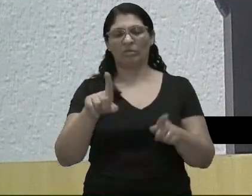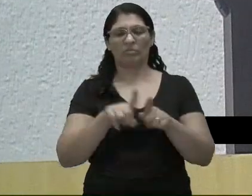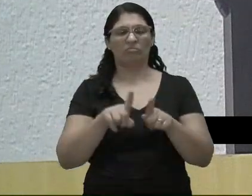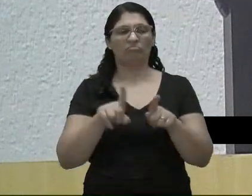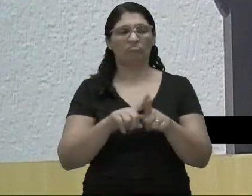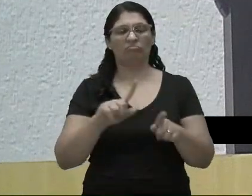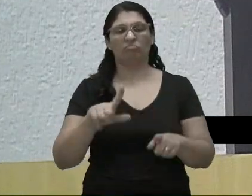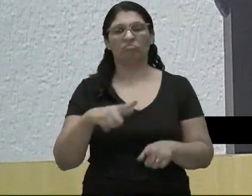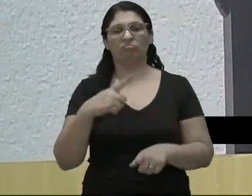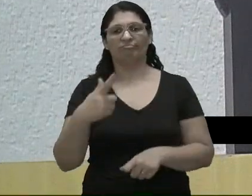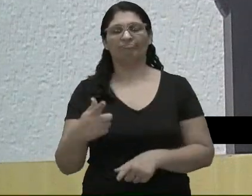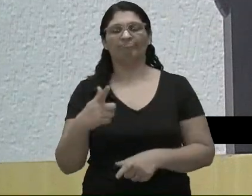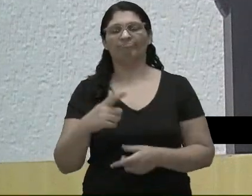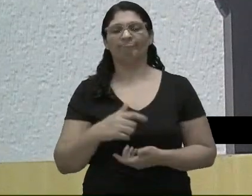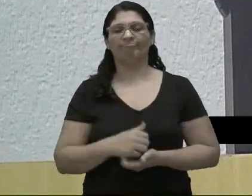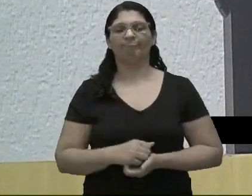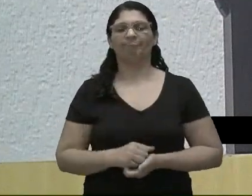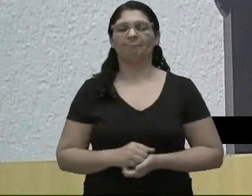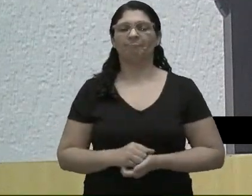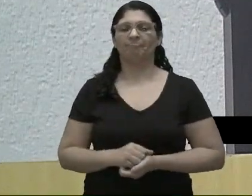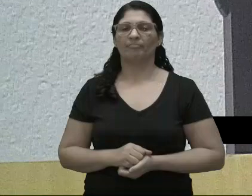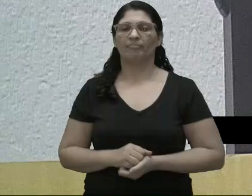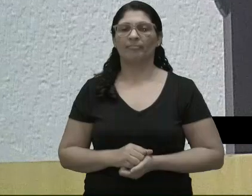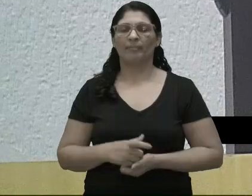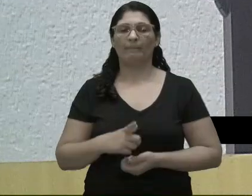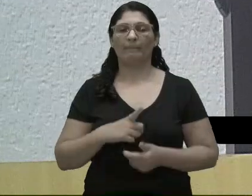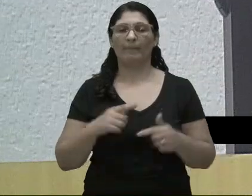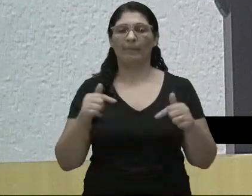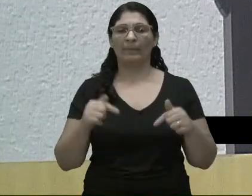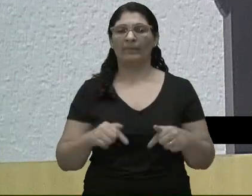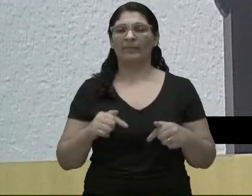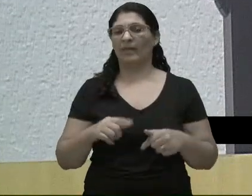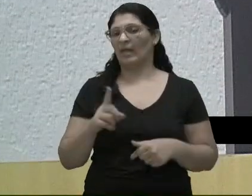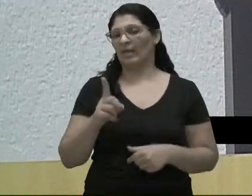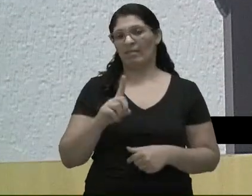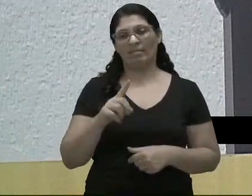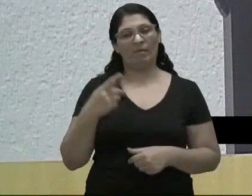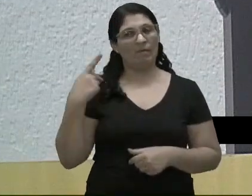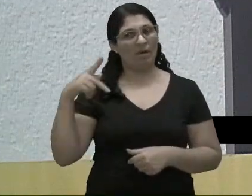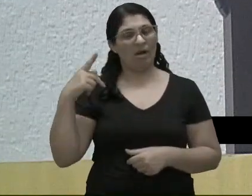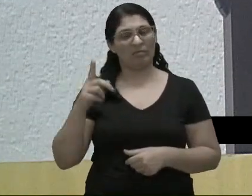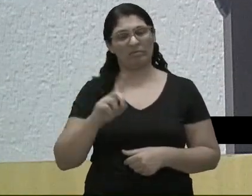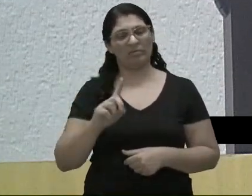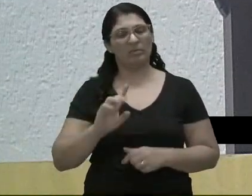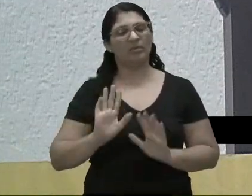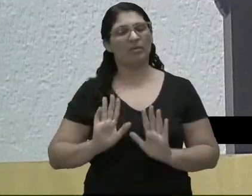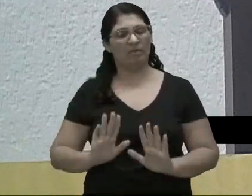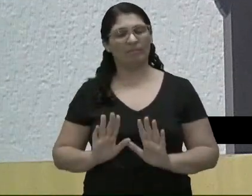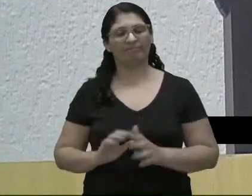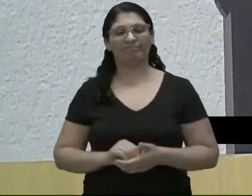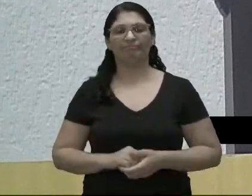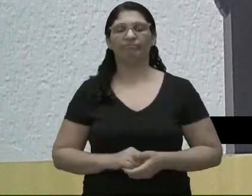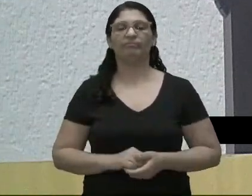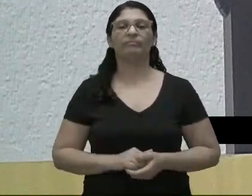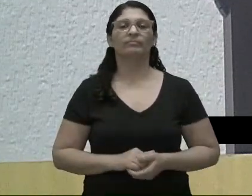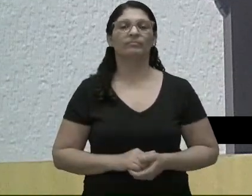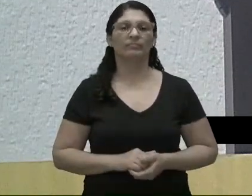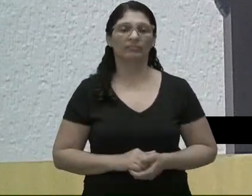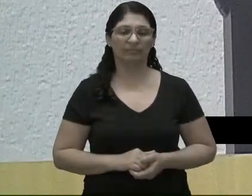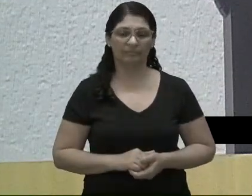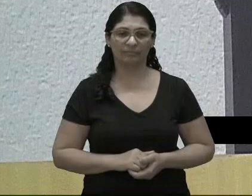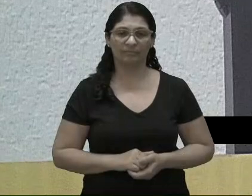que está tendo aqui, e aí não é a Chavantes, tá bom? Então, para dirimir essa